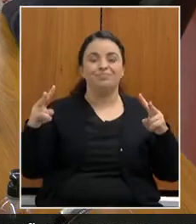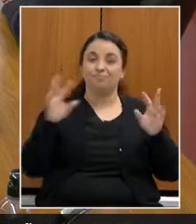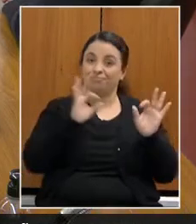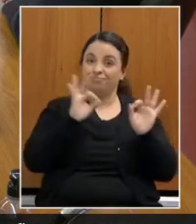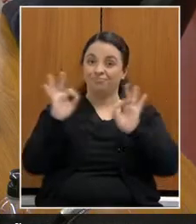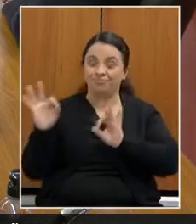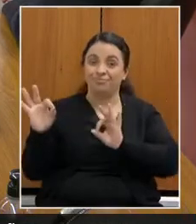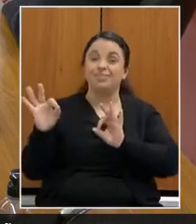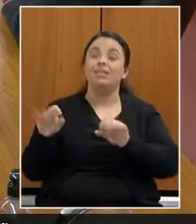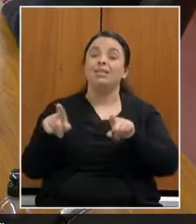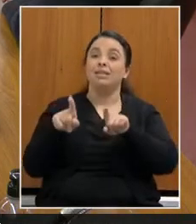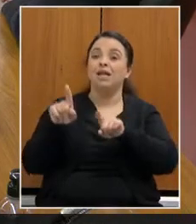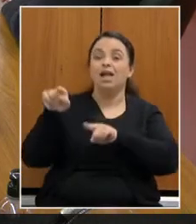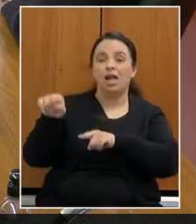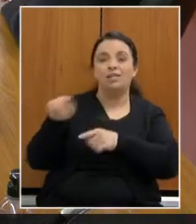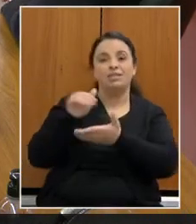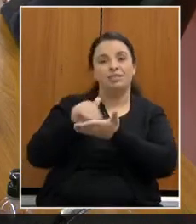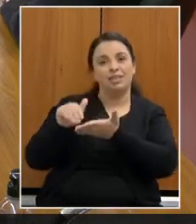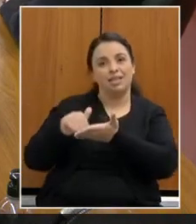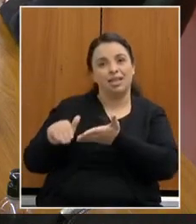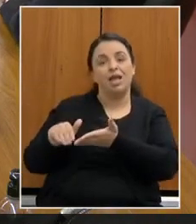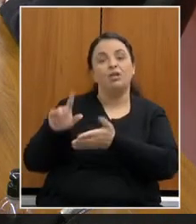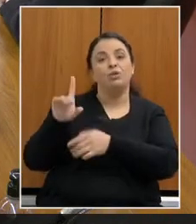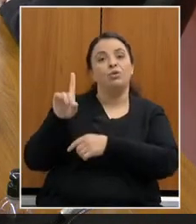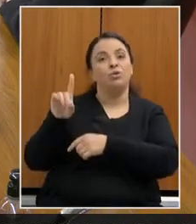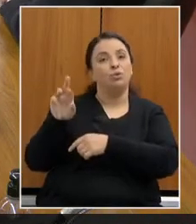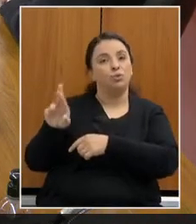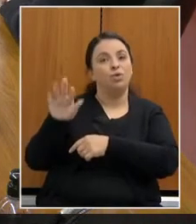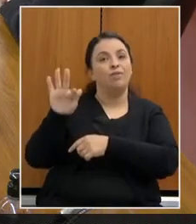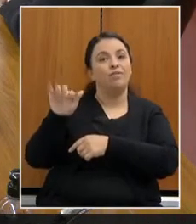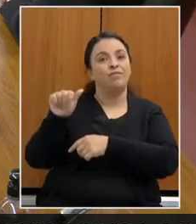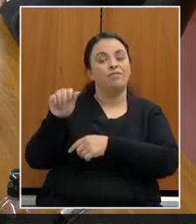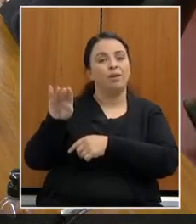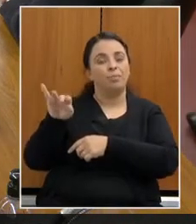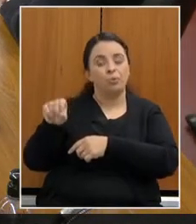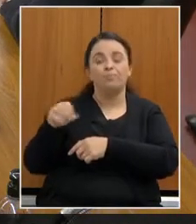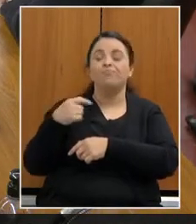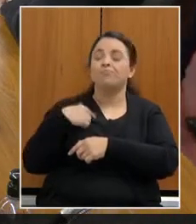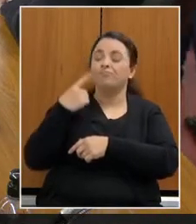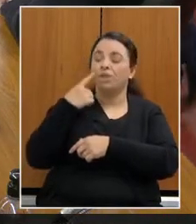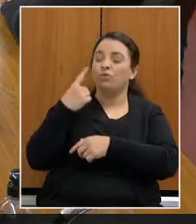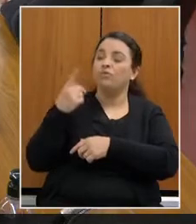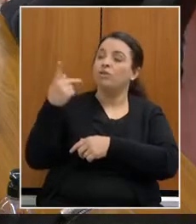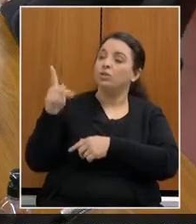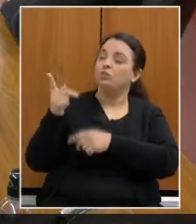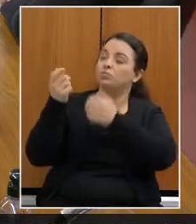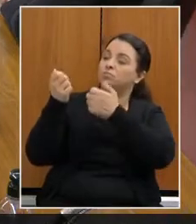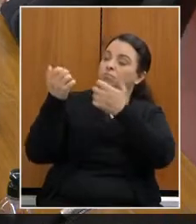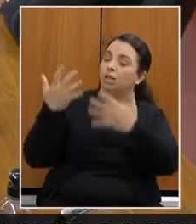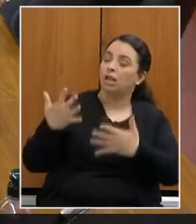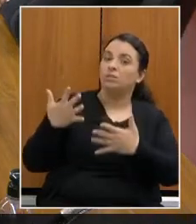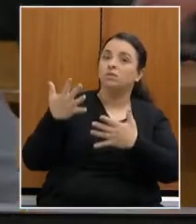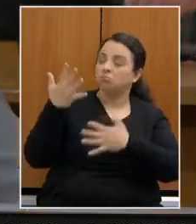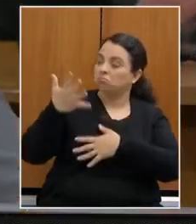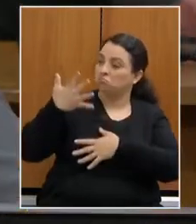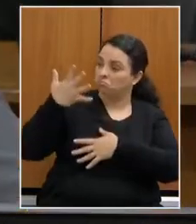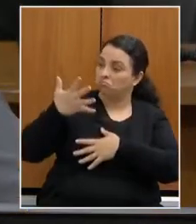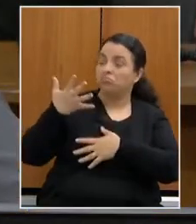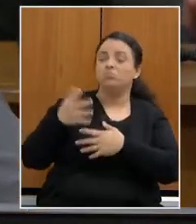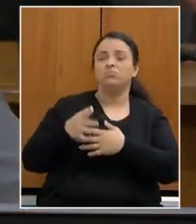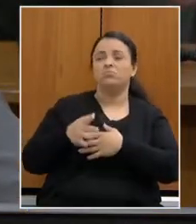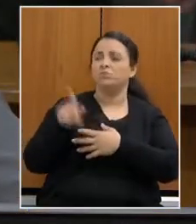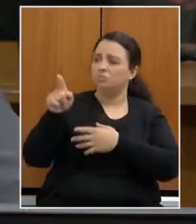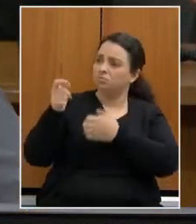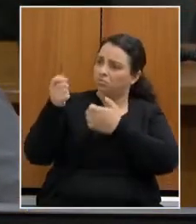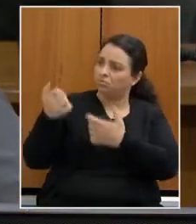secretário doutor Fábio doutor Fábio eu vi na sua explanação dizendo que